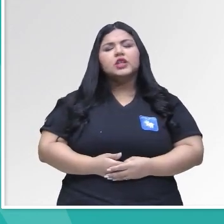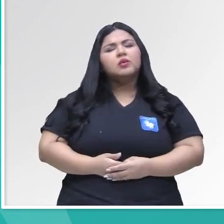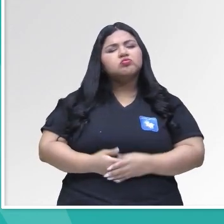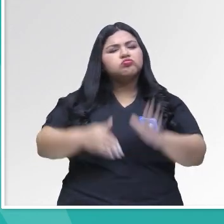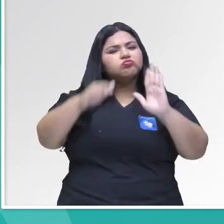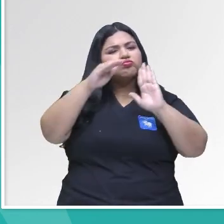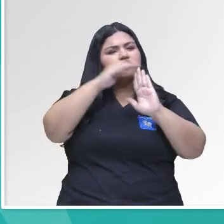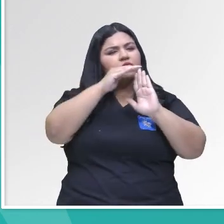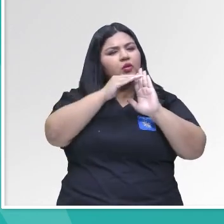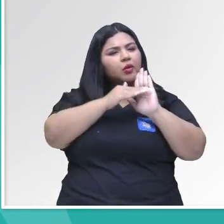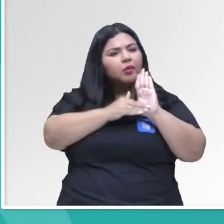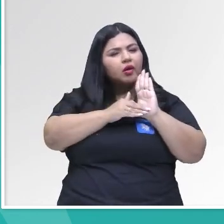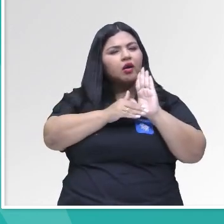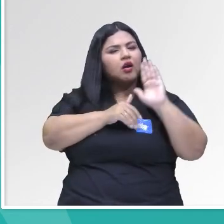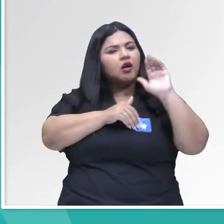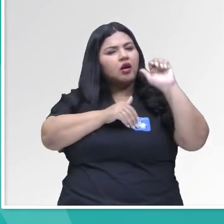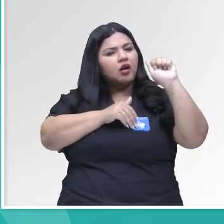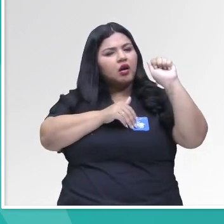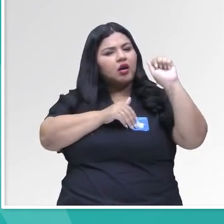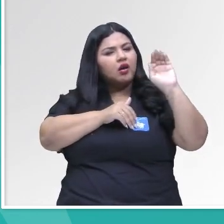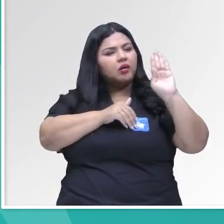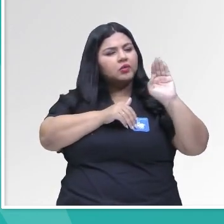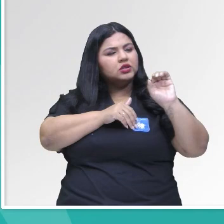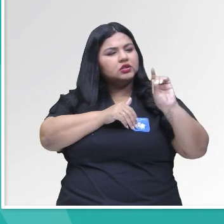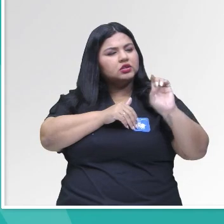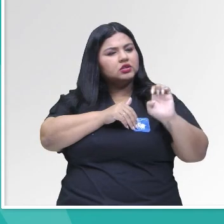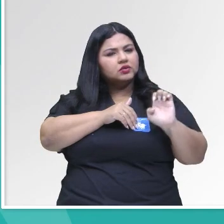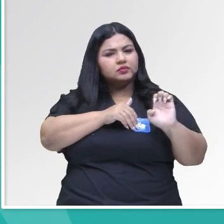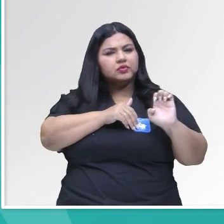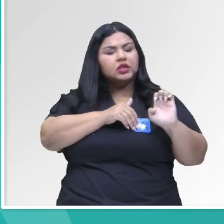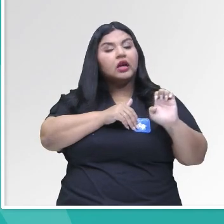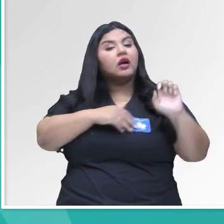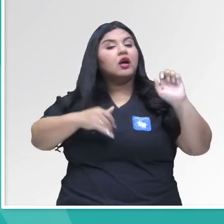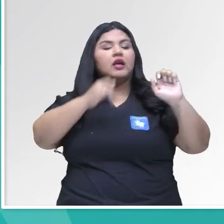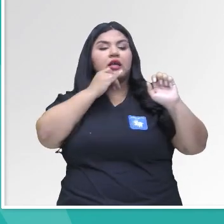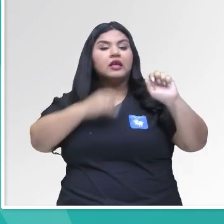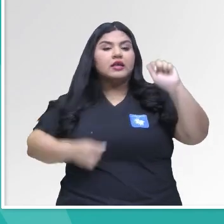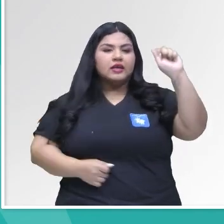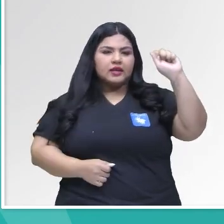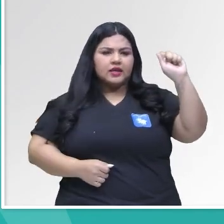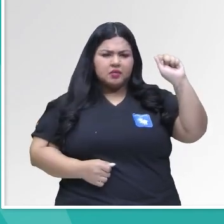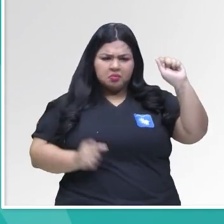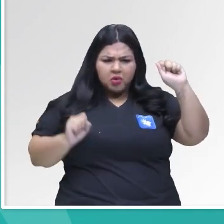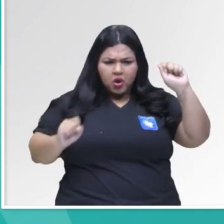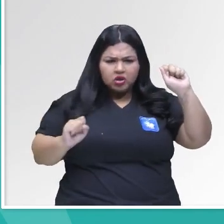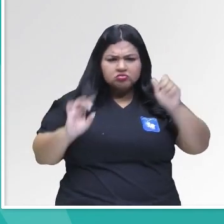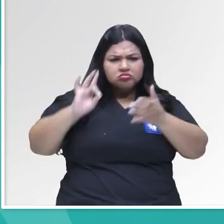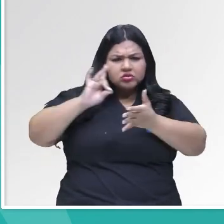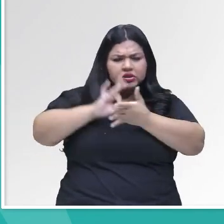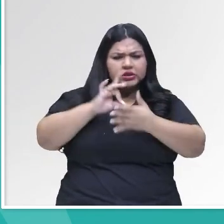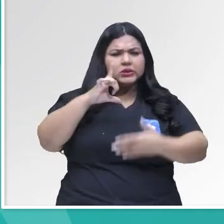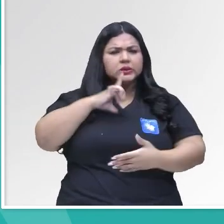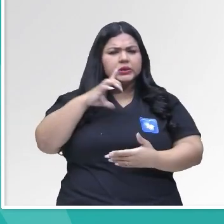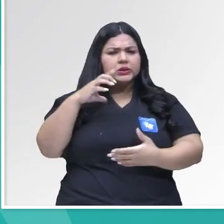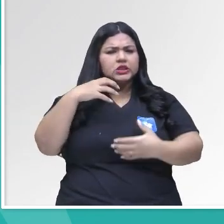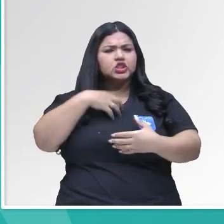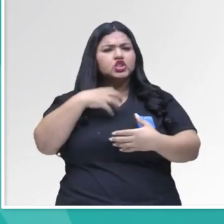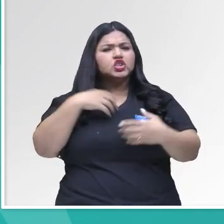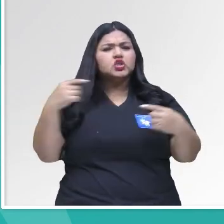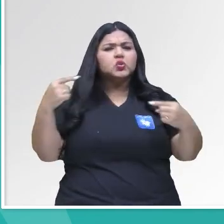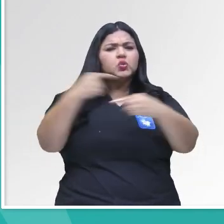aí, verifica. Olha aí, por exemplo. A letra A, eu posso afirmar que tem um sentido contrário,